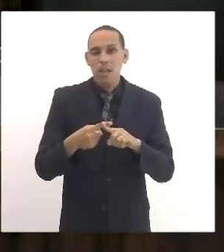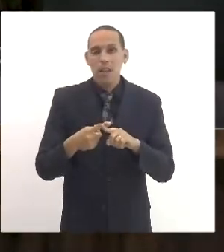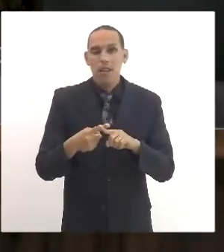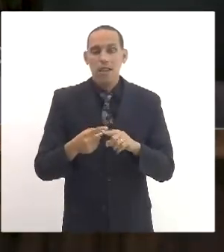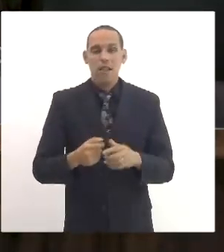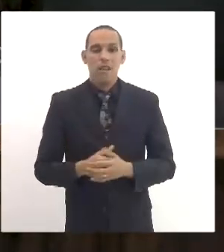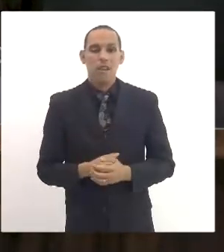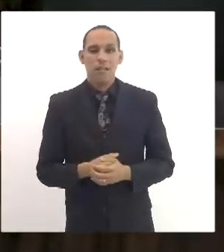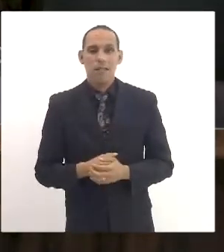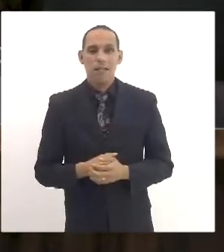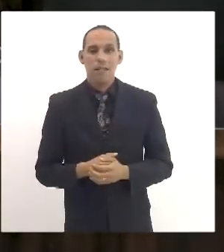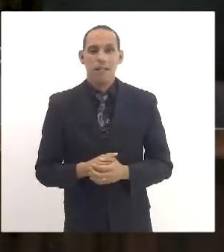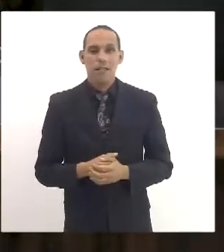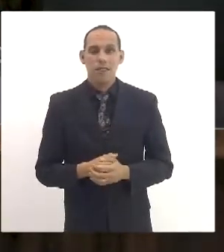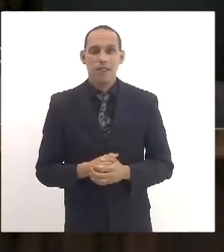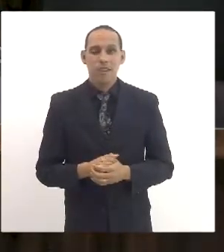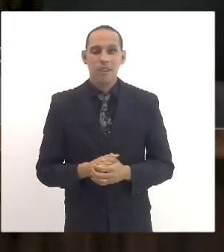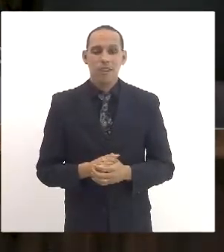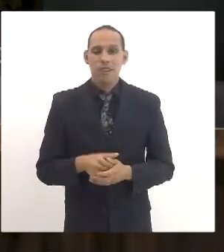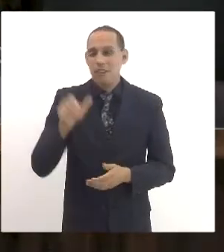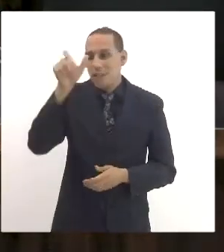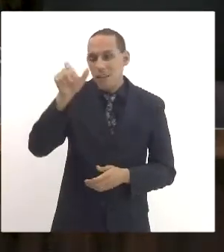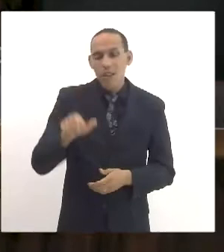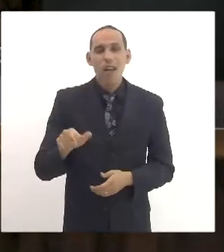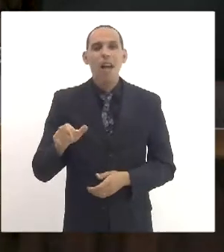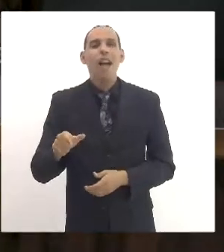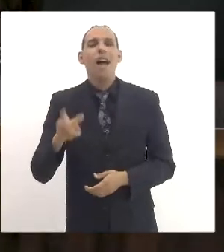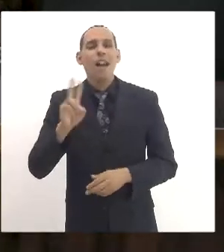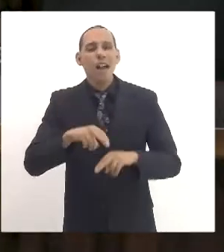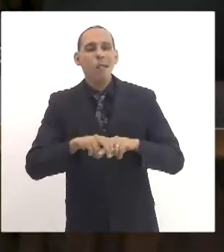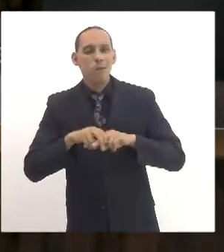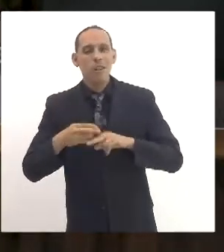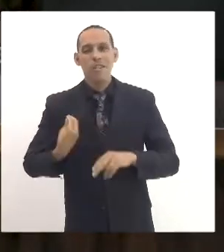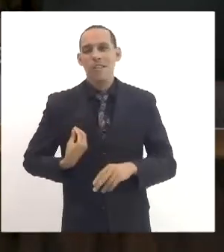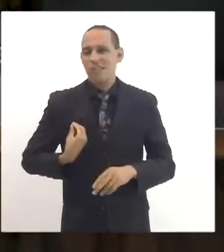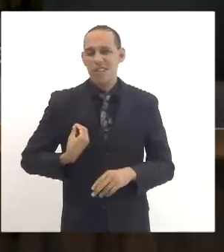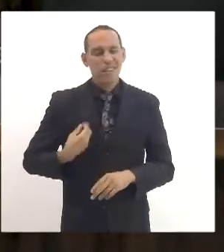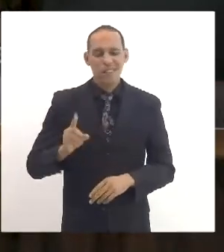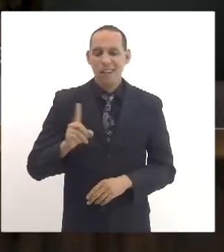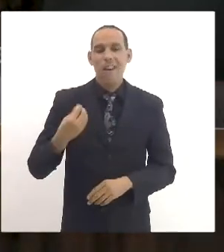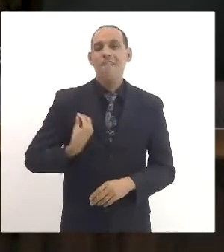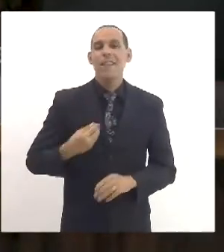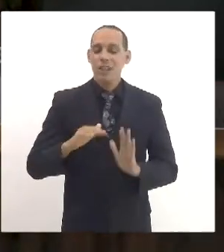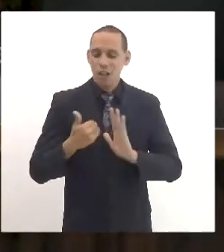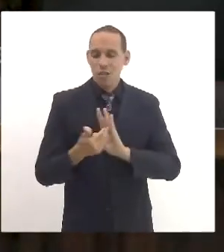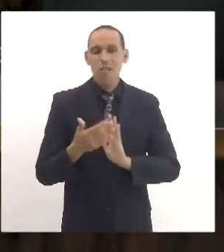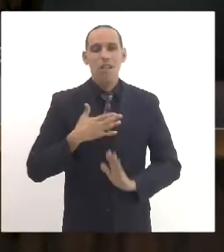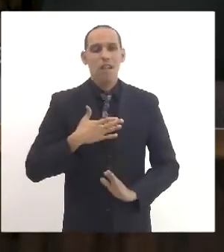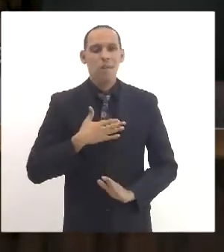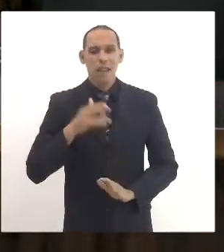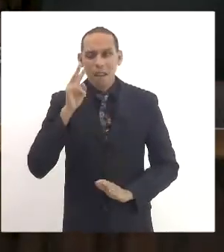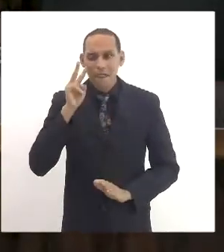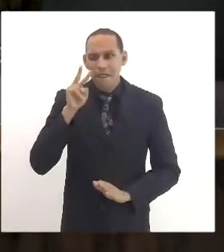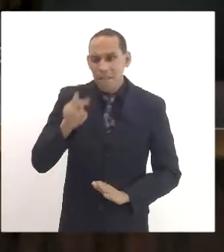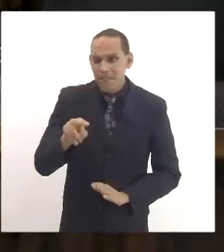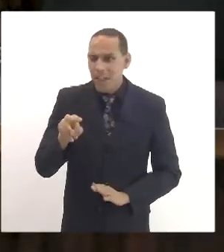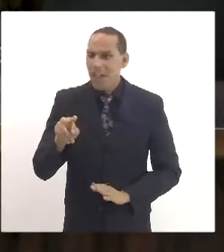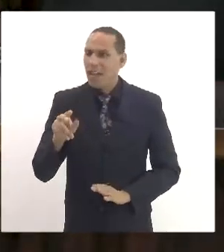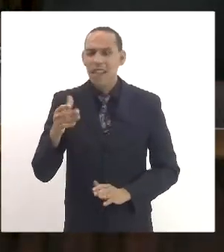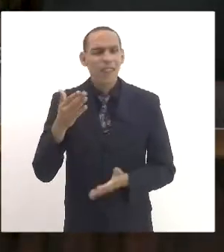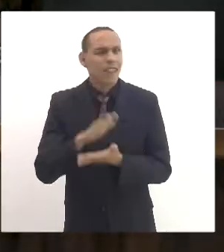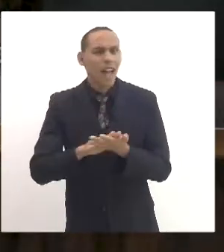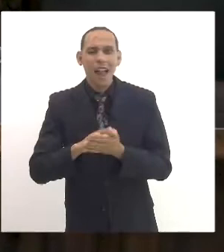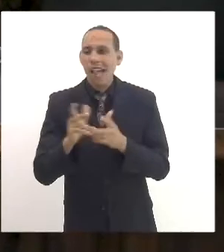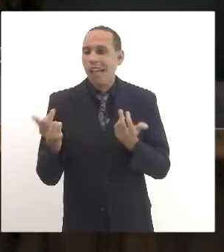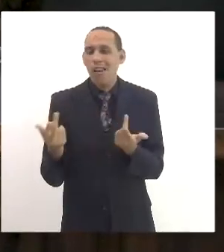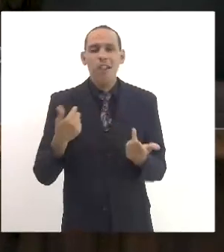pois não és sequer a razão do meu viver, pois que tu és a toda a minha vida. Não vejo nada assim enlouquecida, passo no